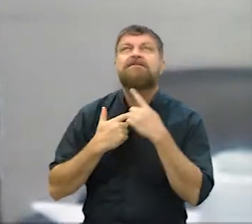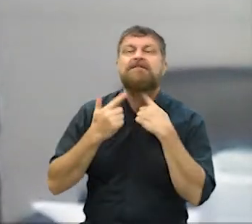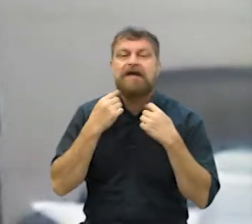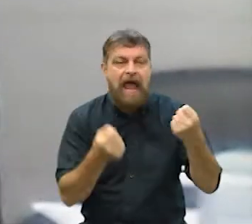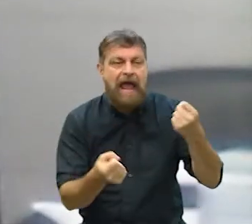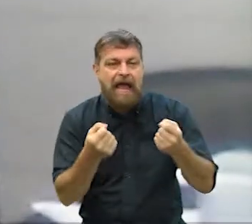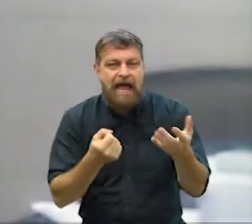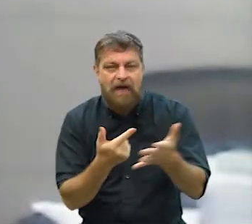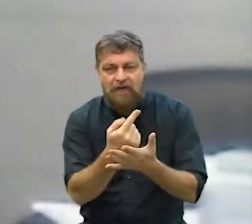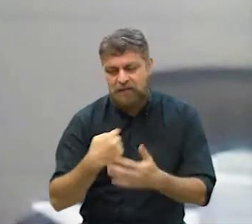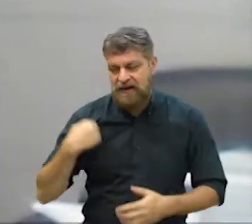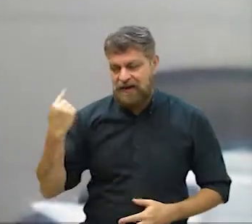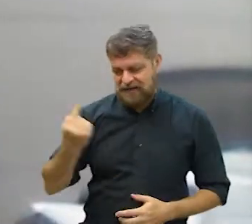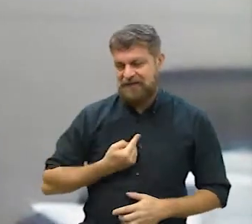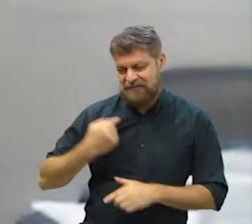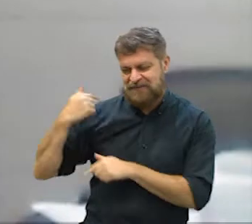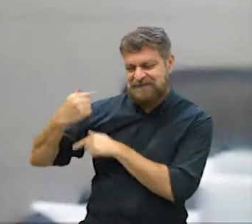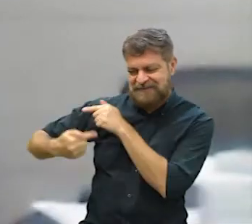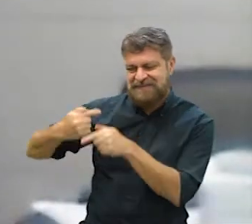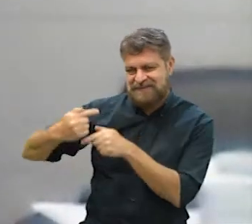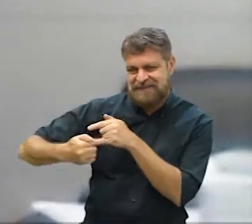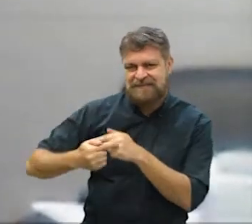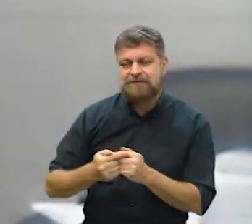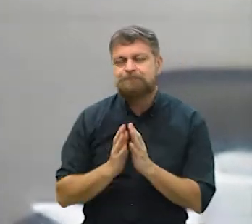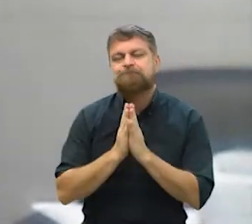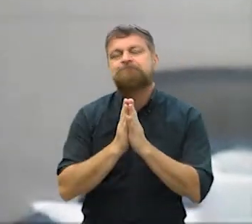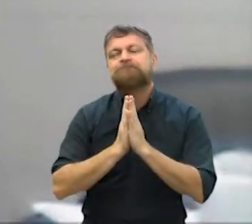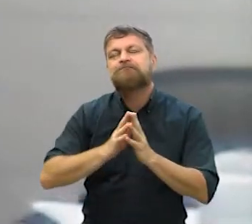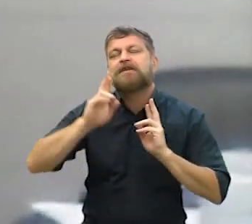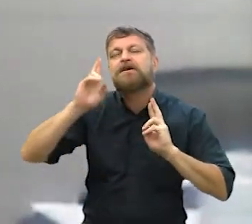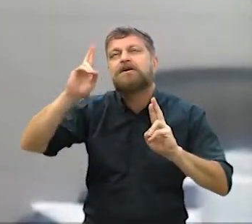de consumo da nossa safra,